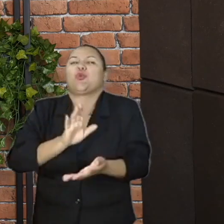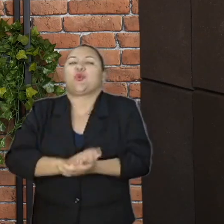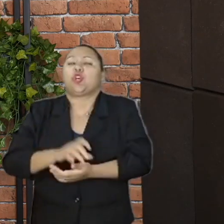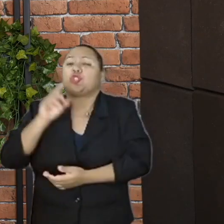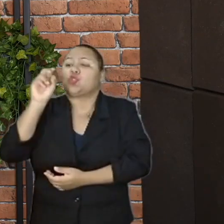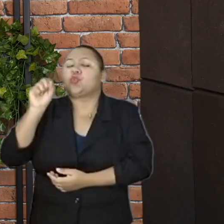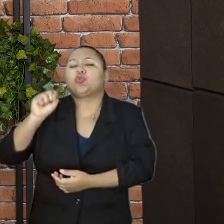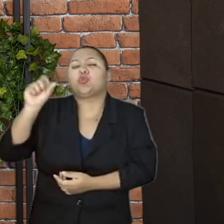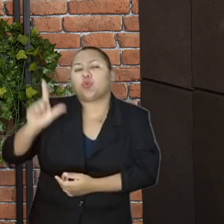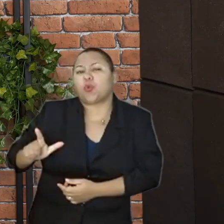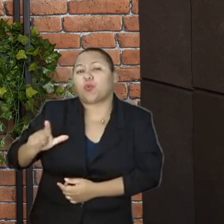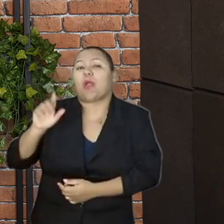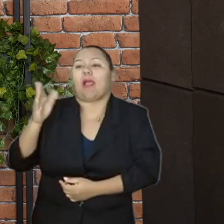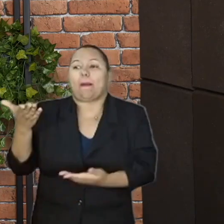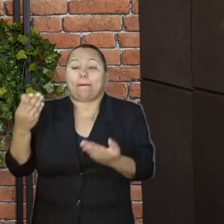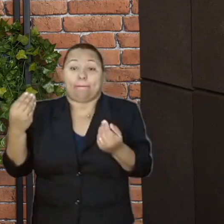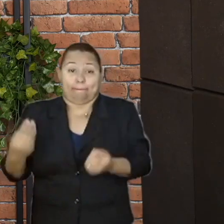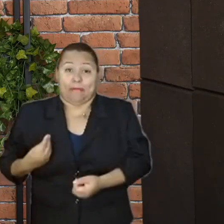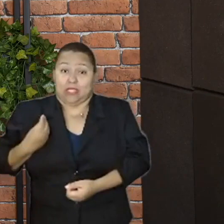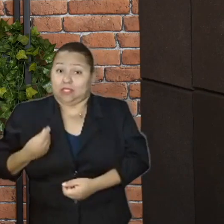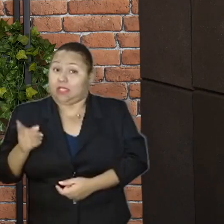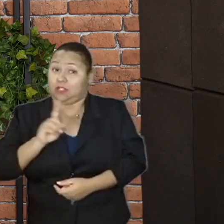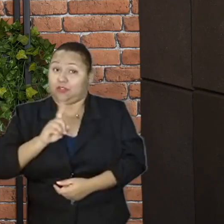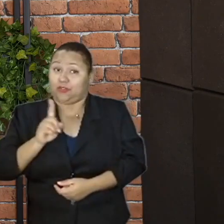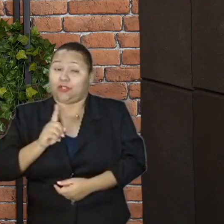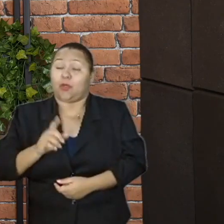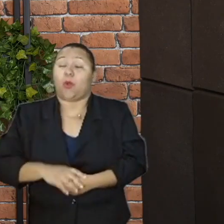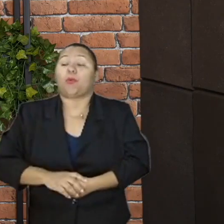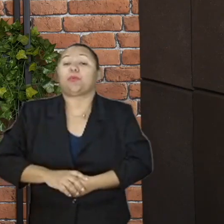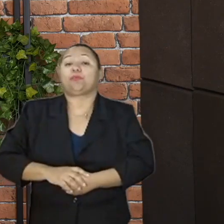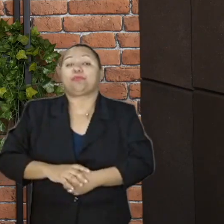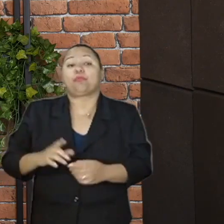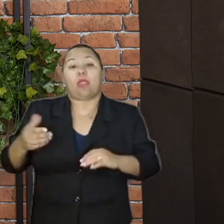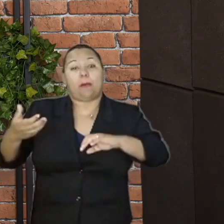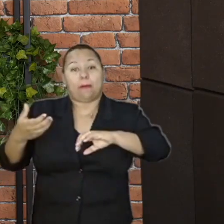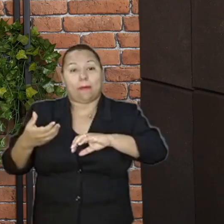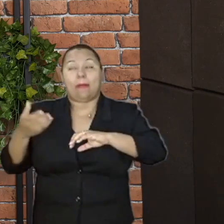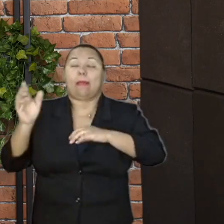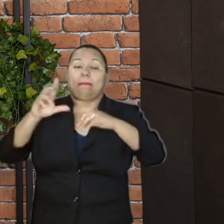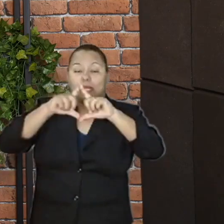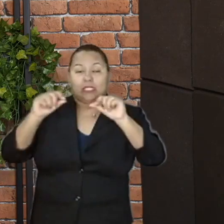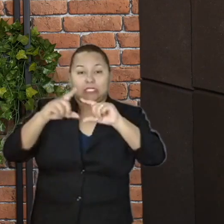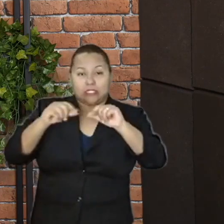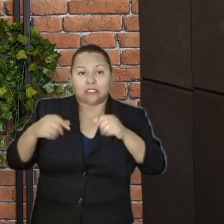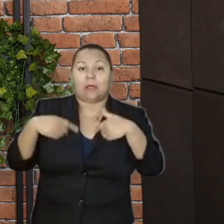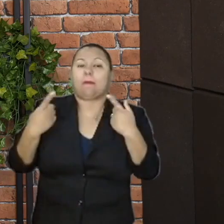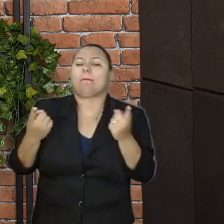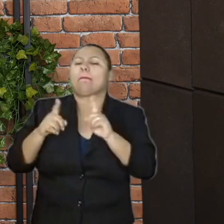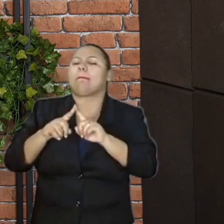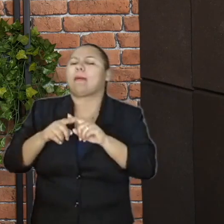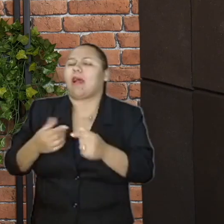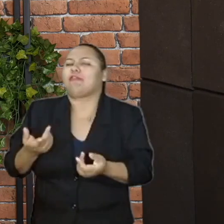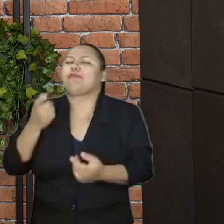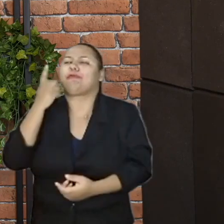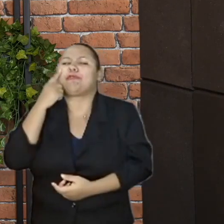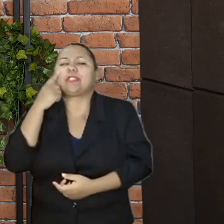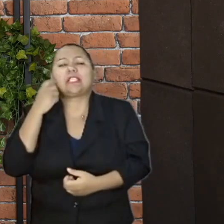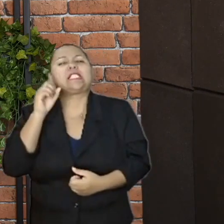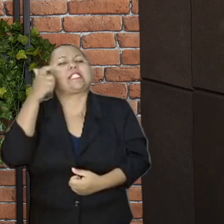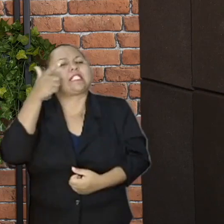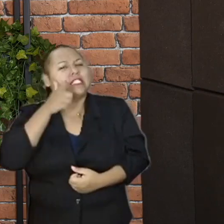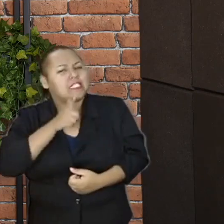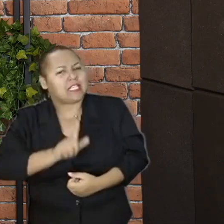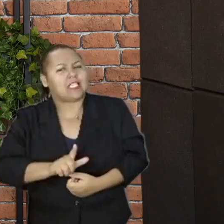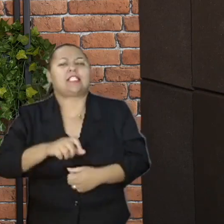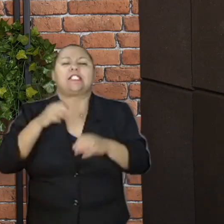no nosso estúdio aqui em Brasília, mas vamos ver se vai dar certo, mas vai dar certo com certeza. Uma equipe